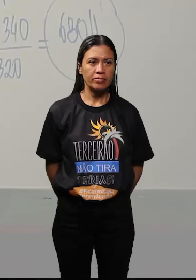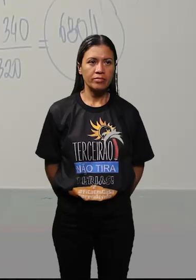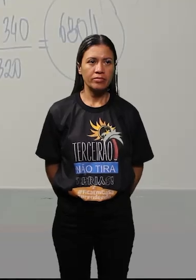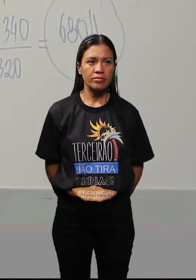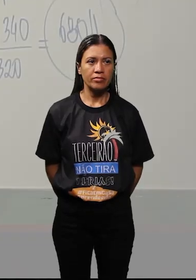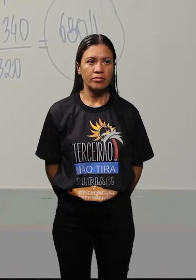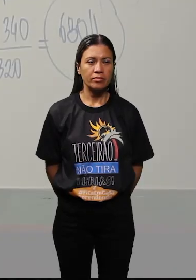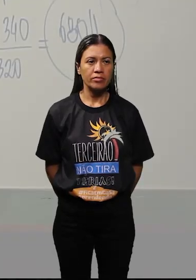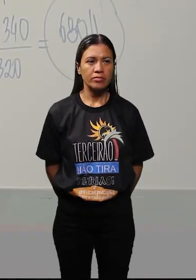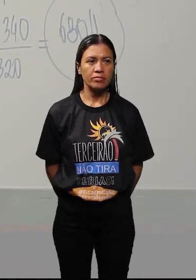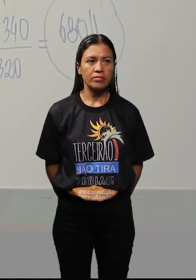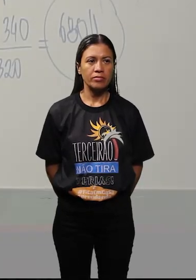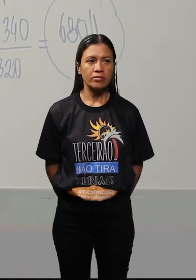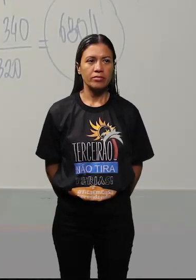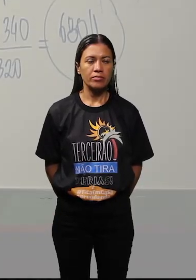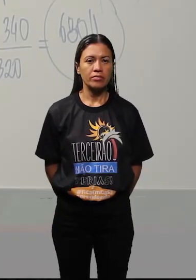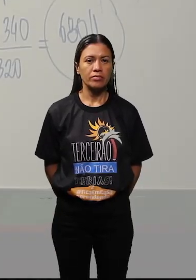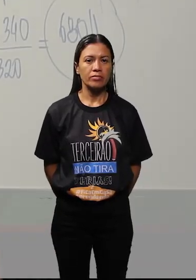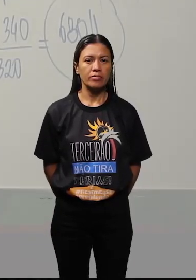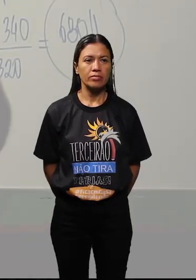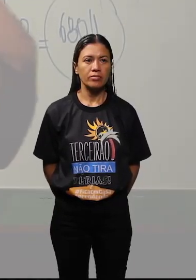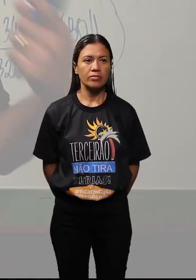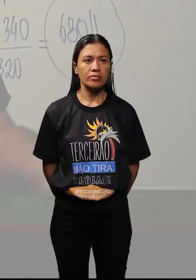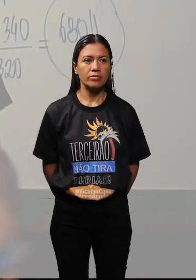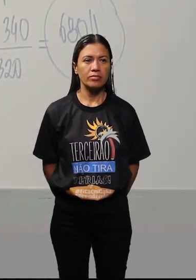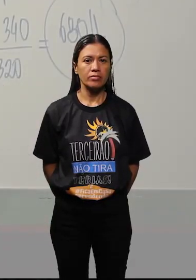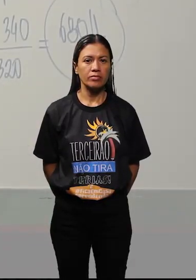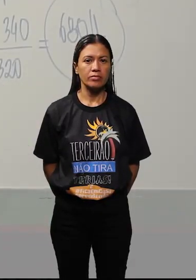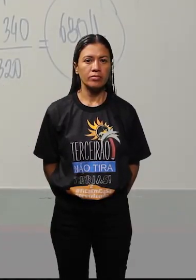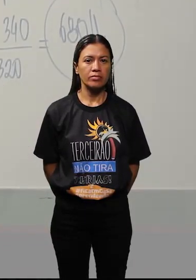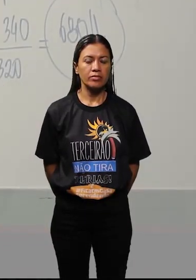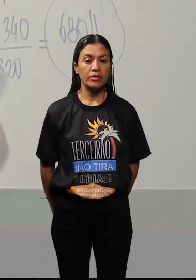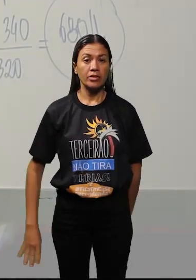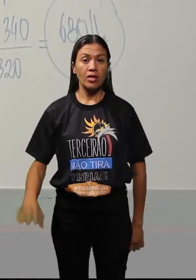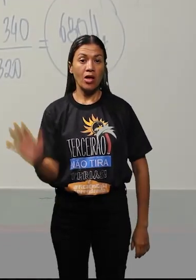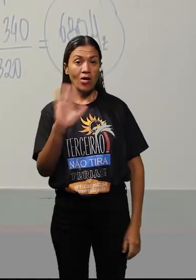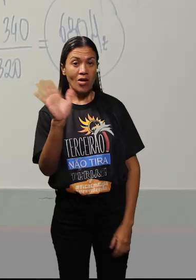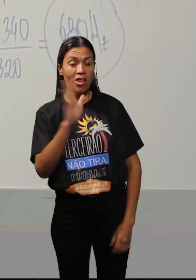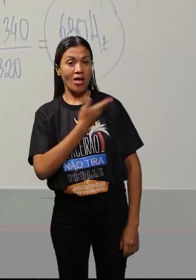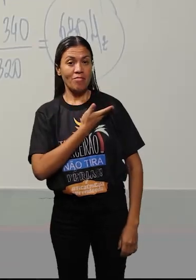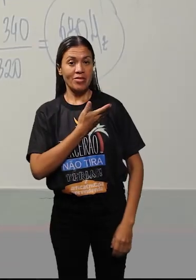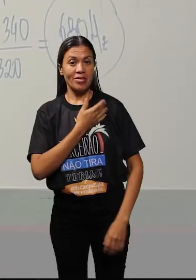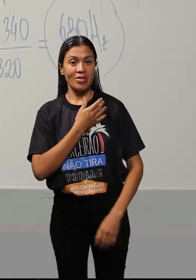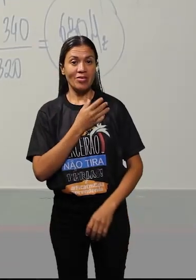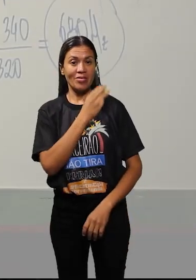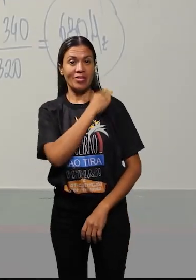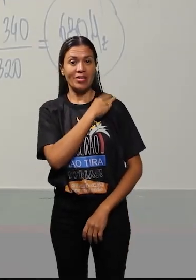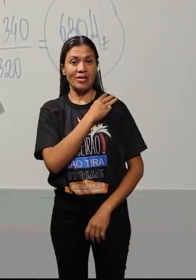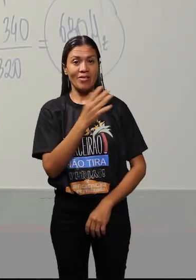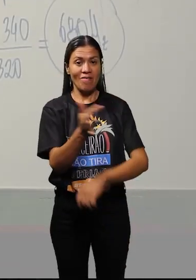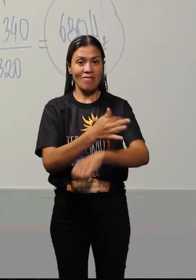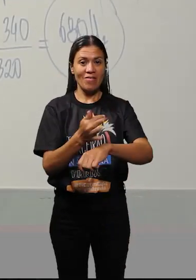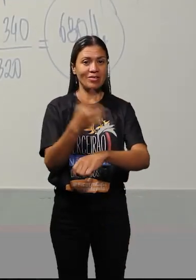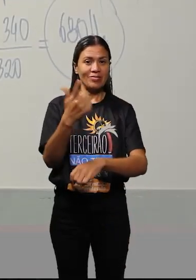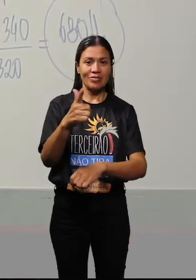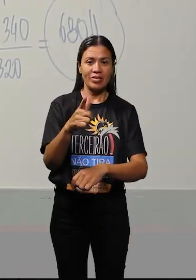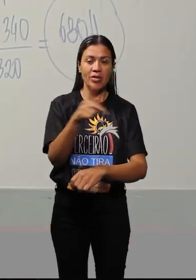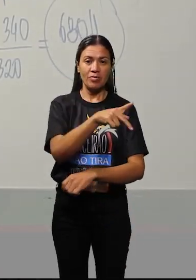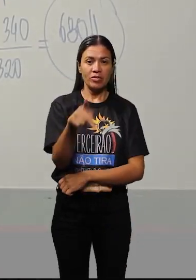de ondulatória, o estudo das ondas, que nós já falamos de muitas coisas aí em outros vídeos que vocês já devem